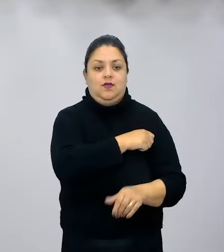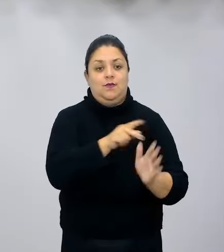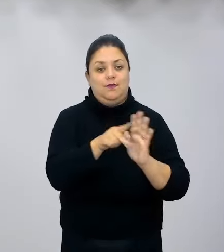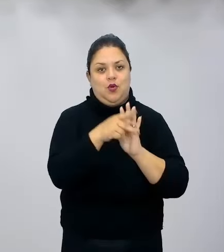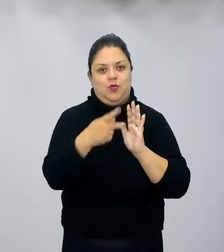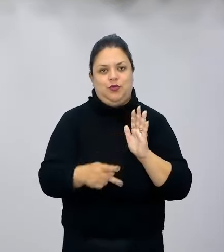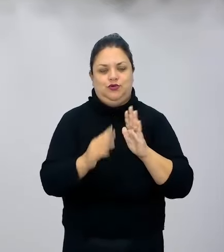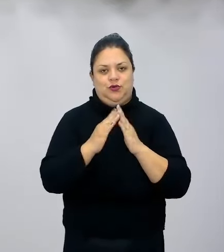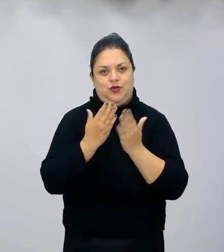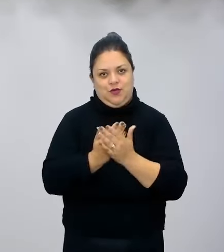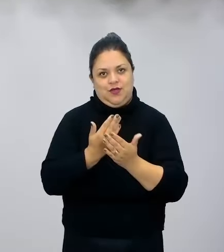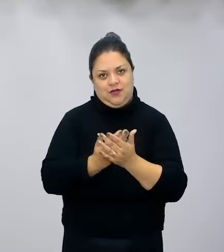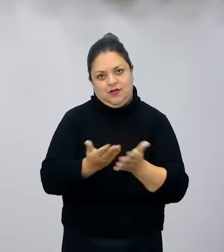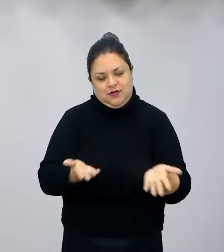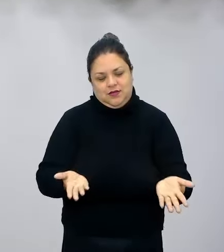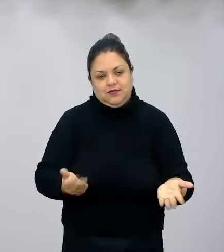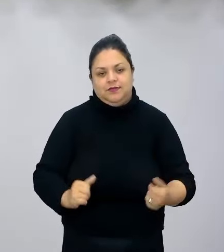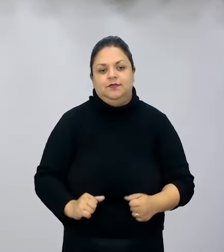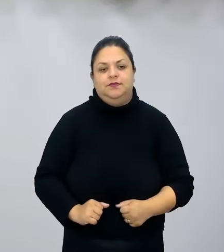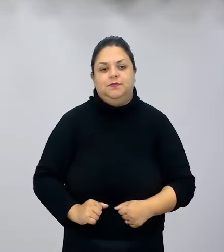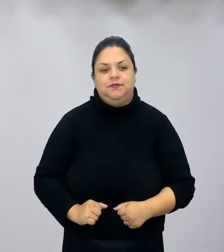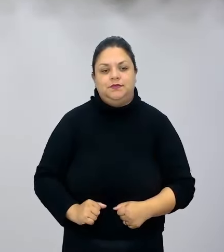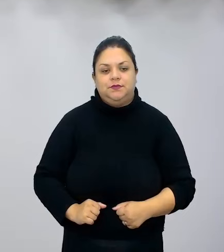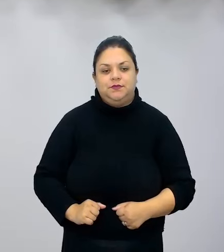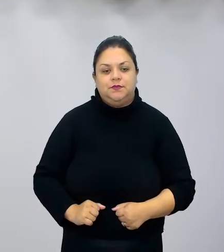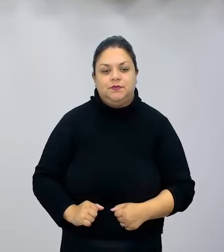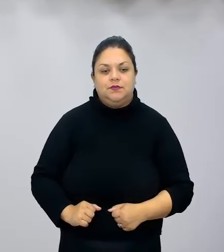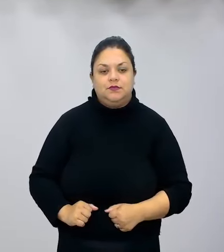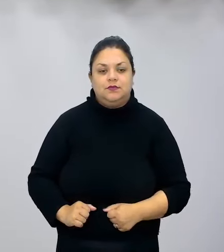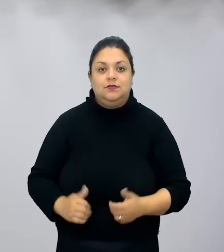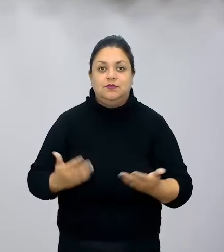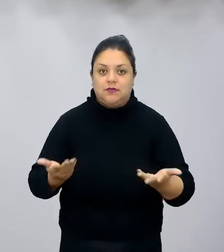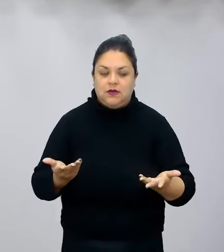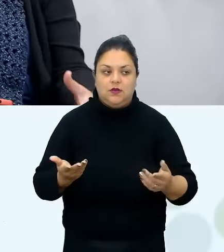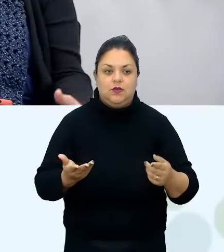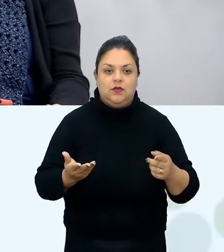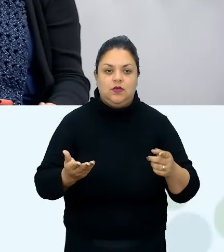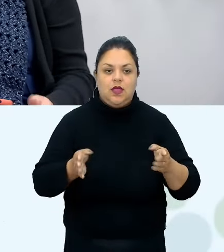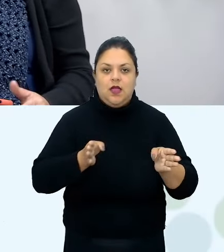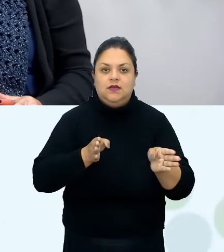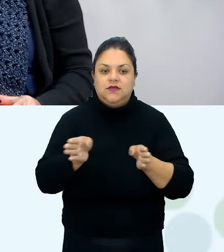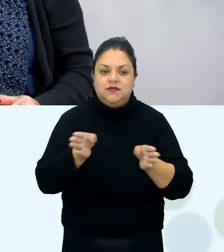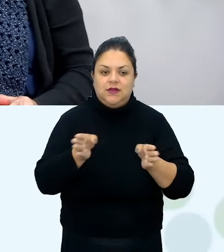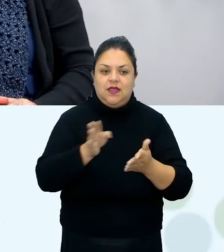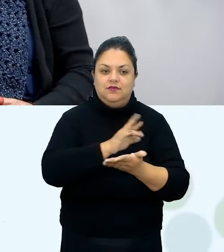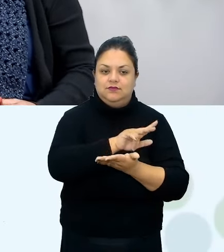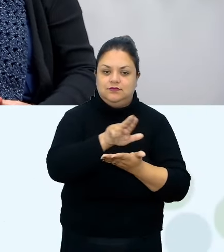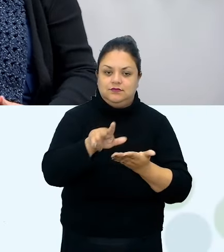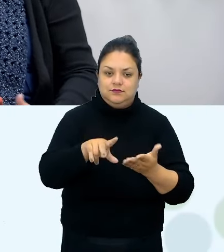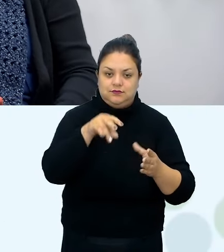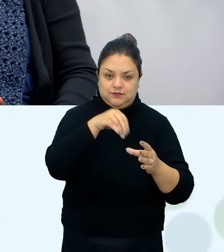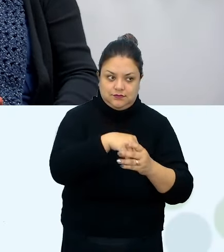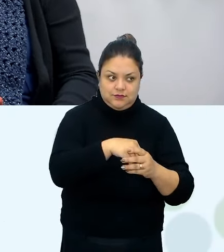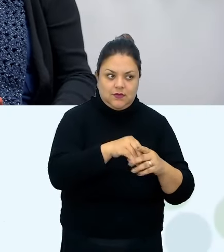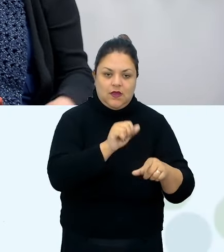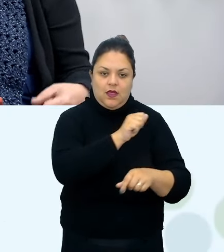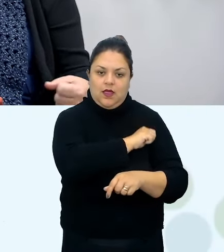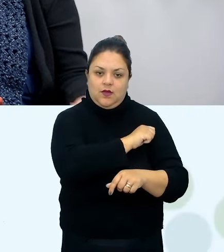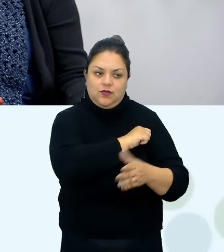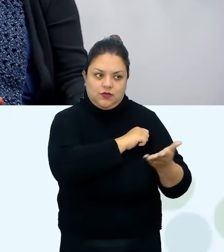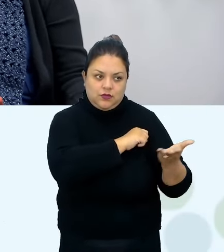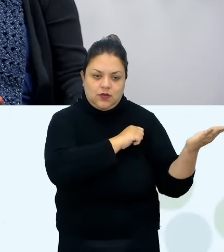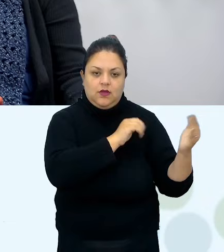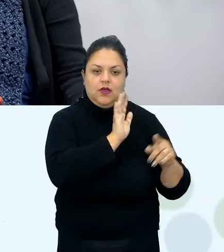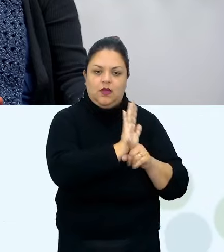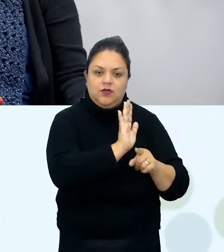escola, né? Então, essa acessibilidade que você colocou, né, para o nosso estudante com